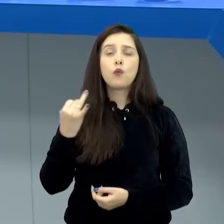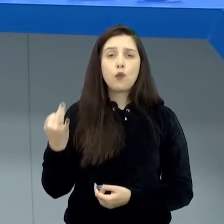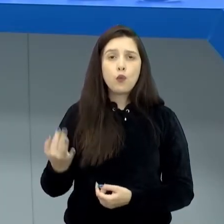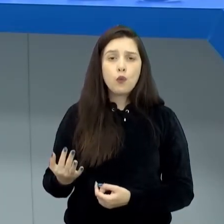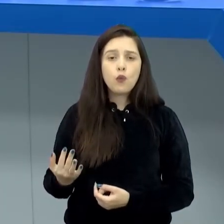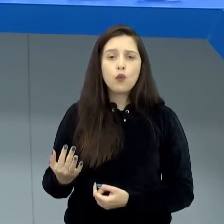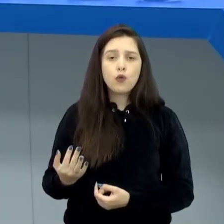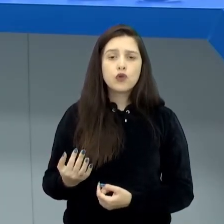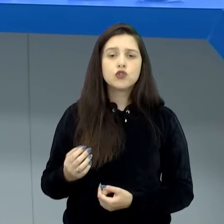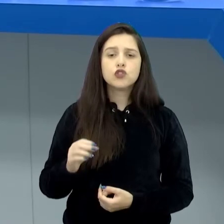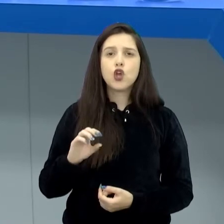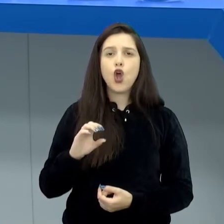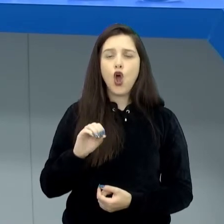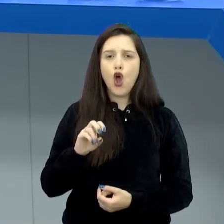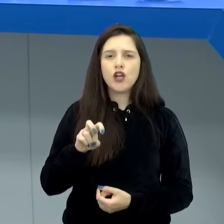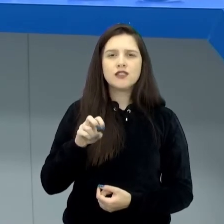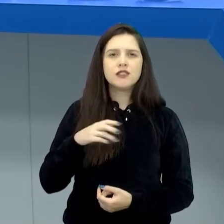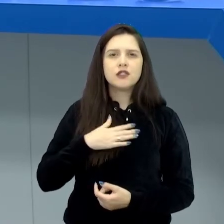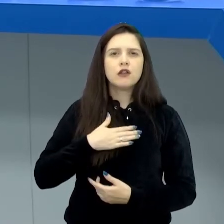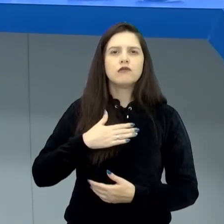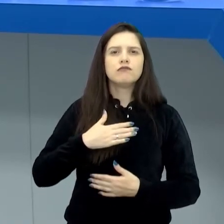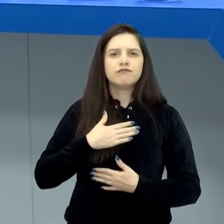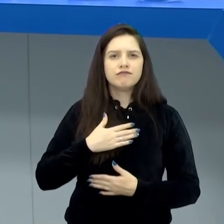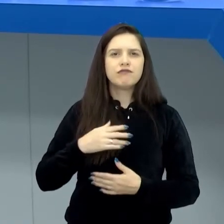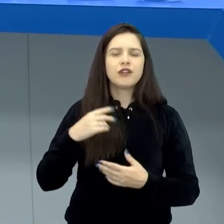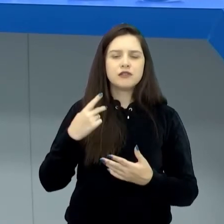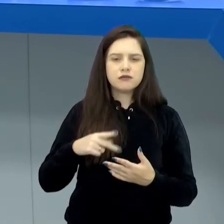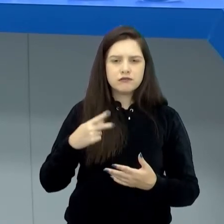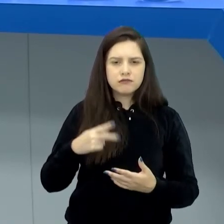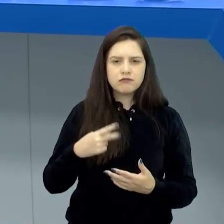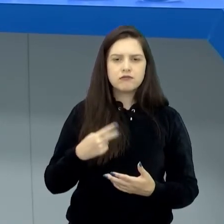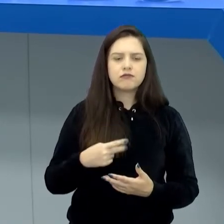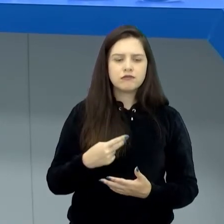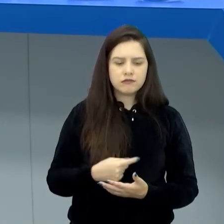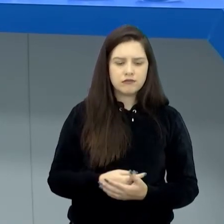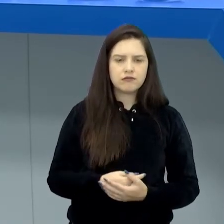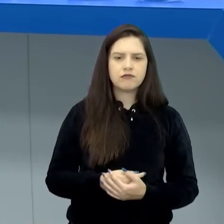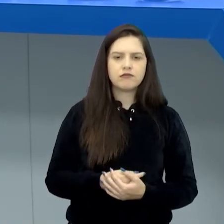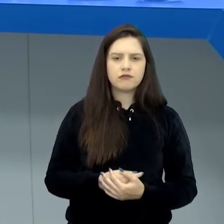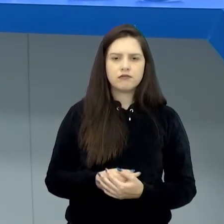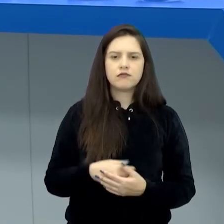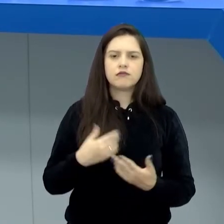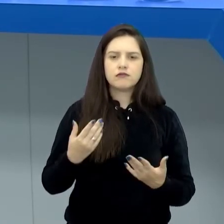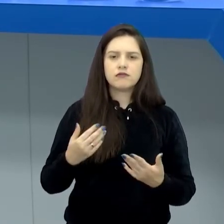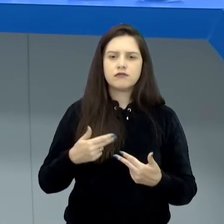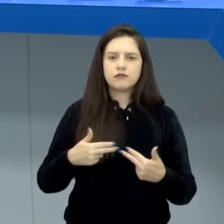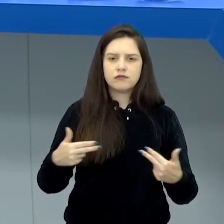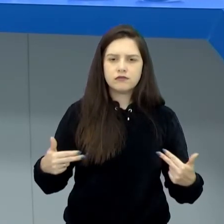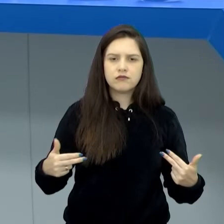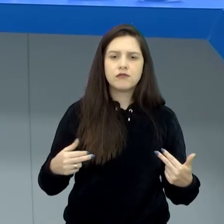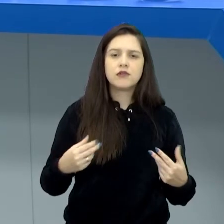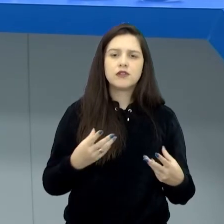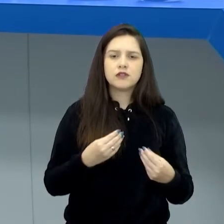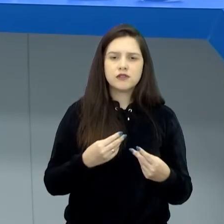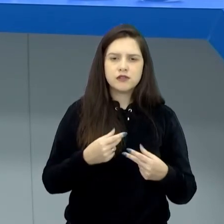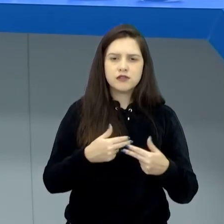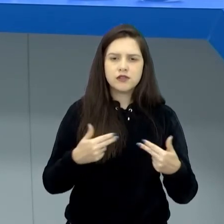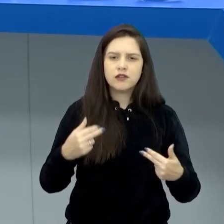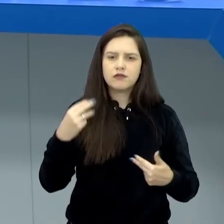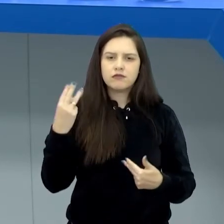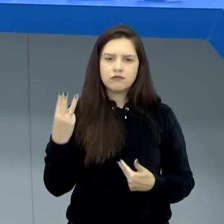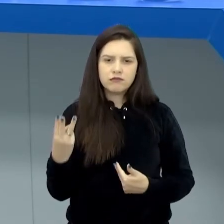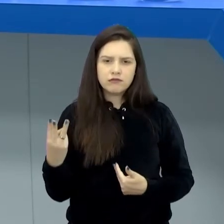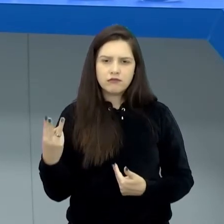de oxigênios Isso. que faz parte, então, da Exatamente. molécula do KCO3, por exemplo. Então eu Isso. tenho 3.